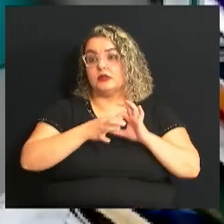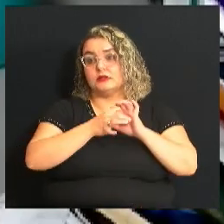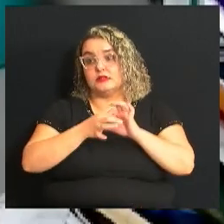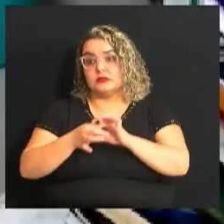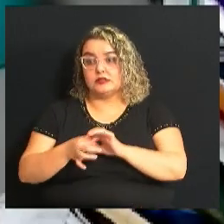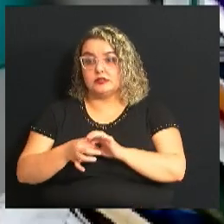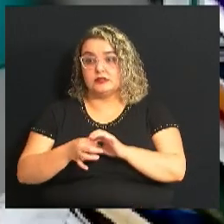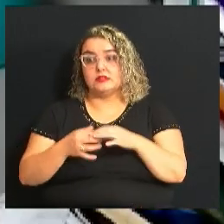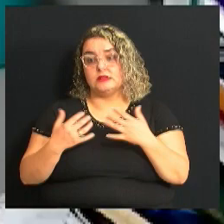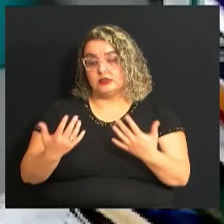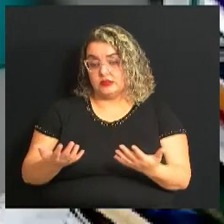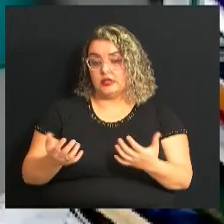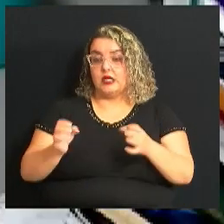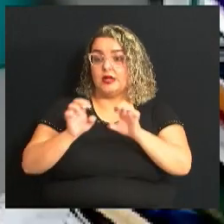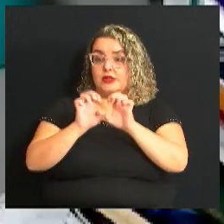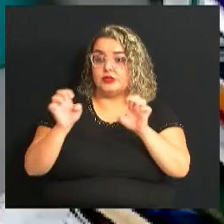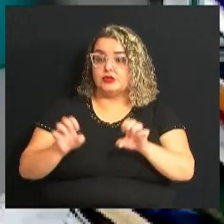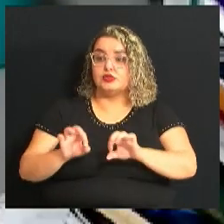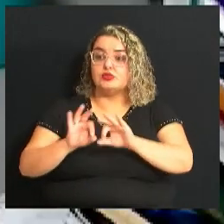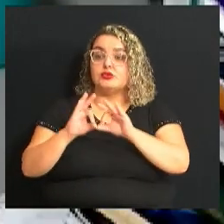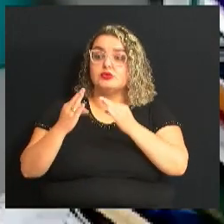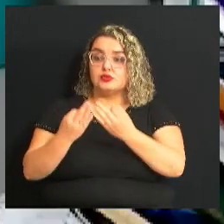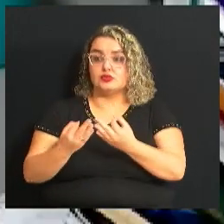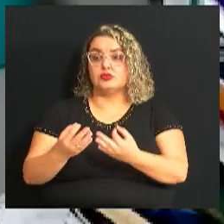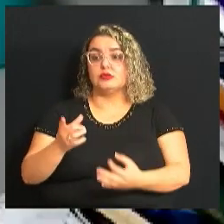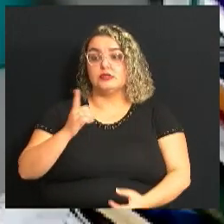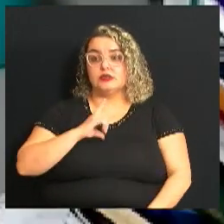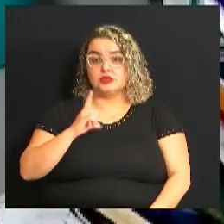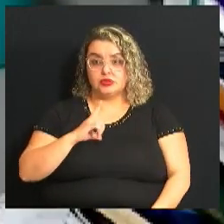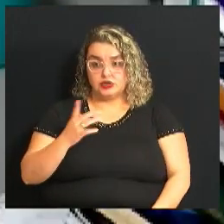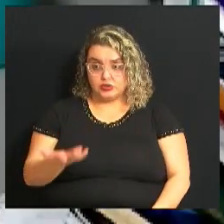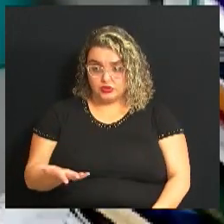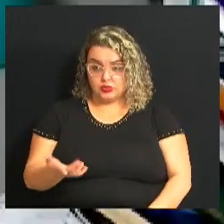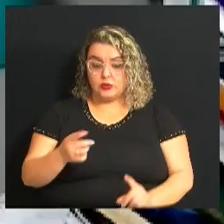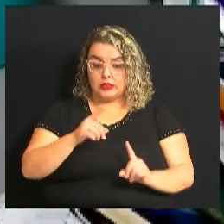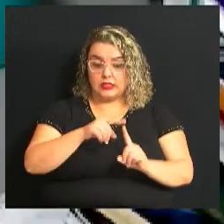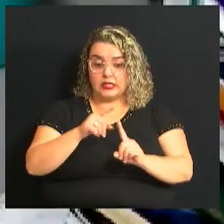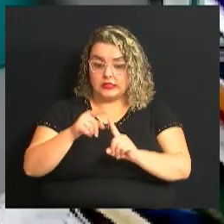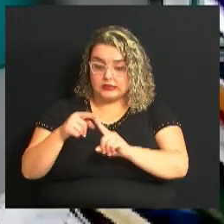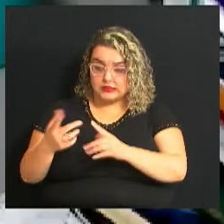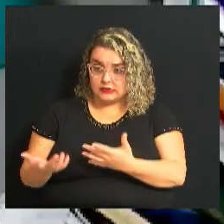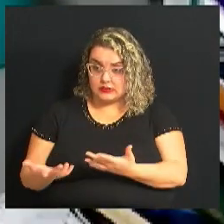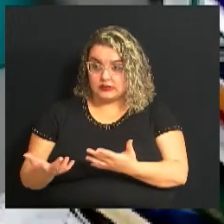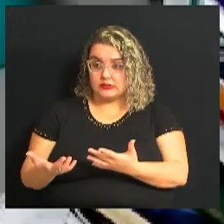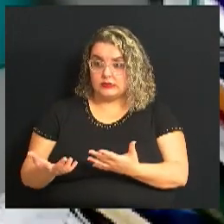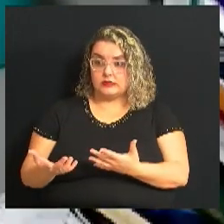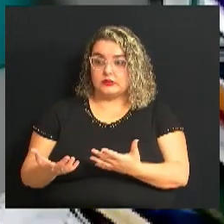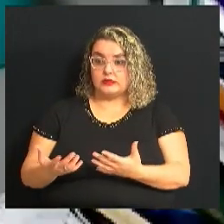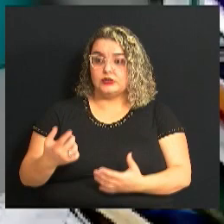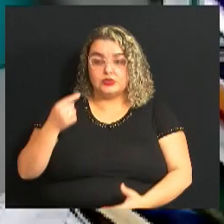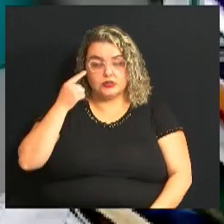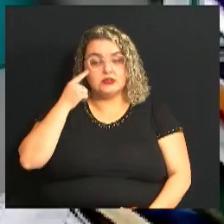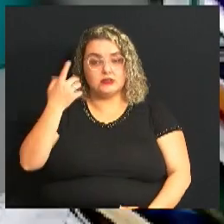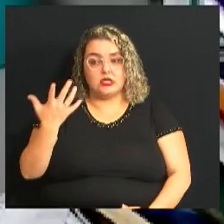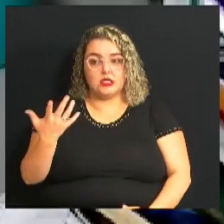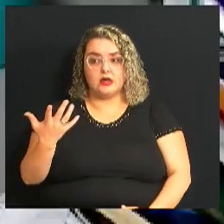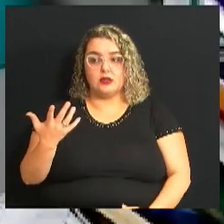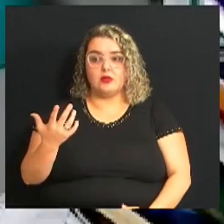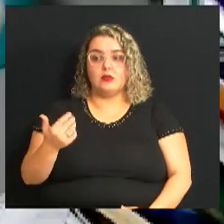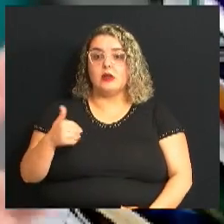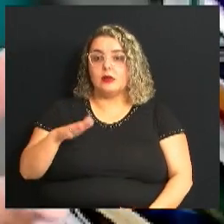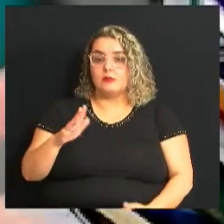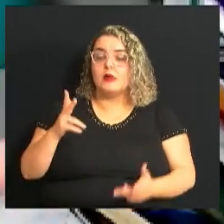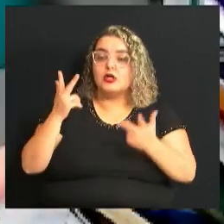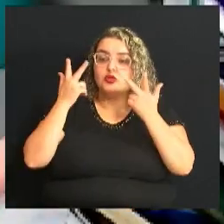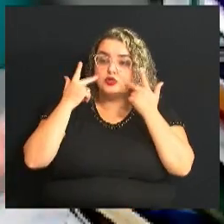em que a estruturação familiar contava justamente com esse tipo de formatação. Era mais comum